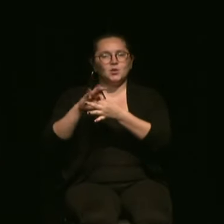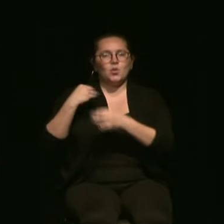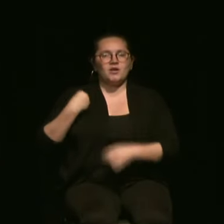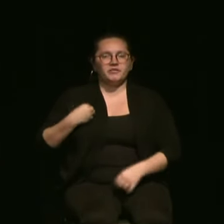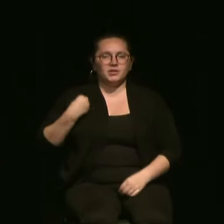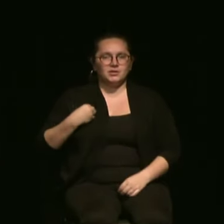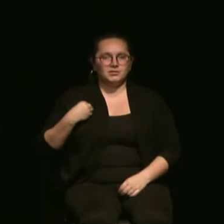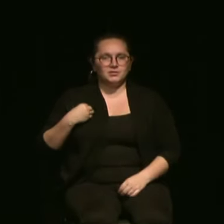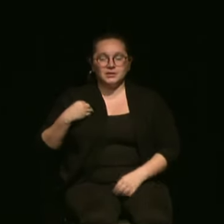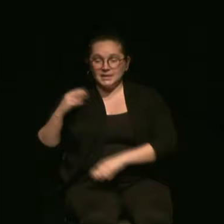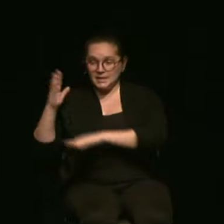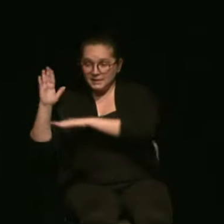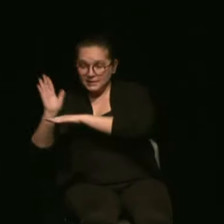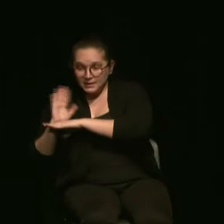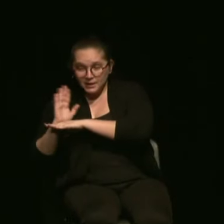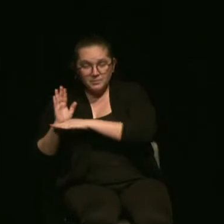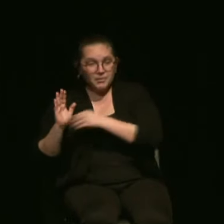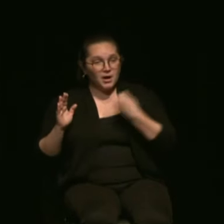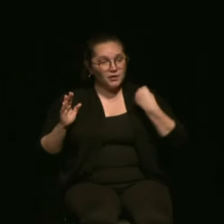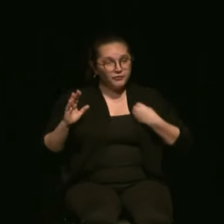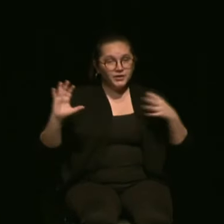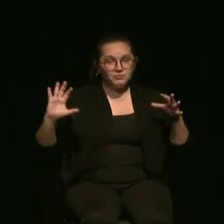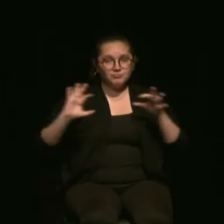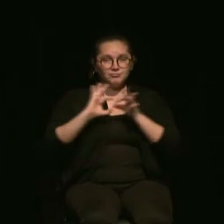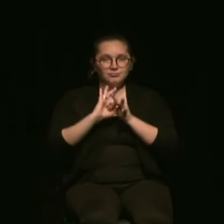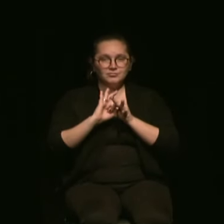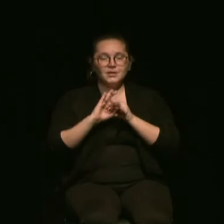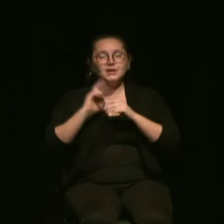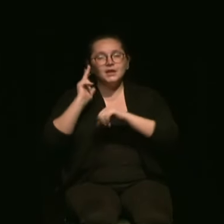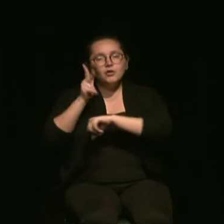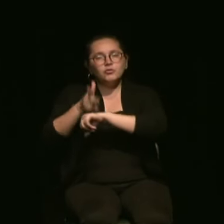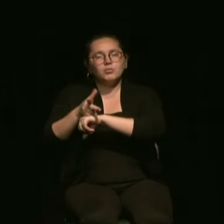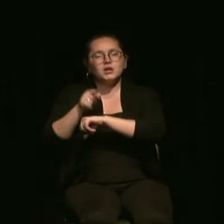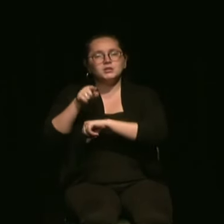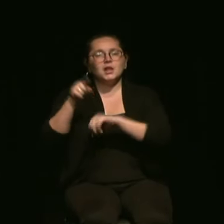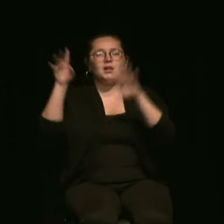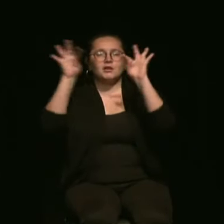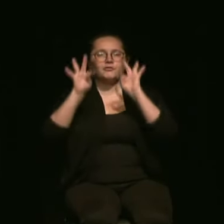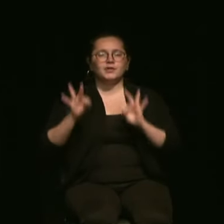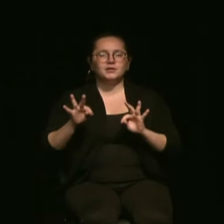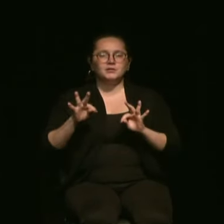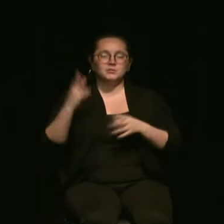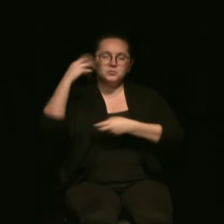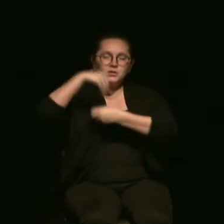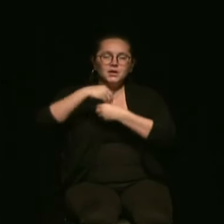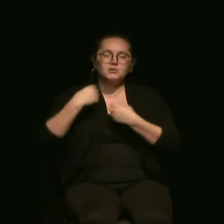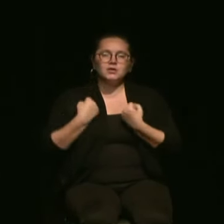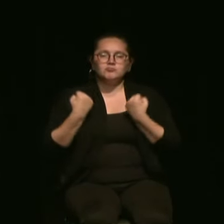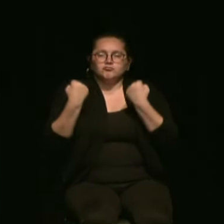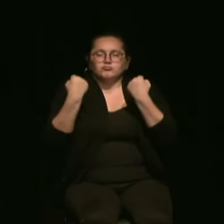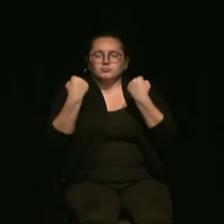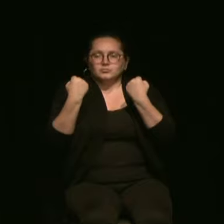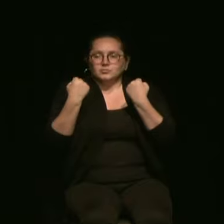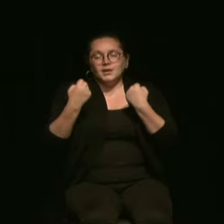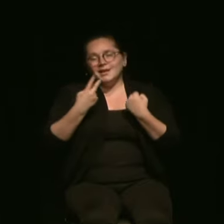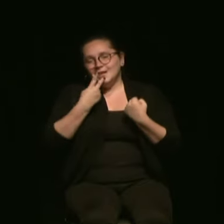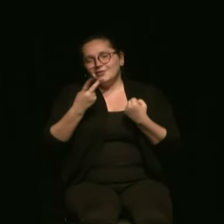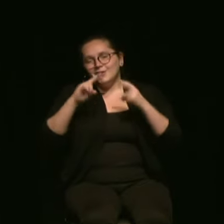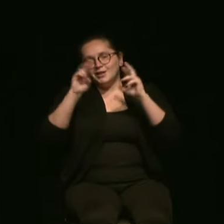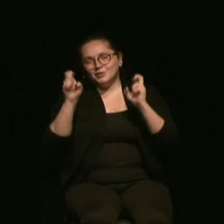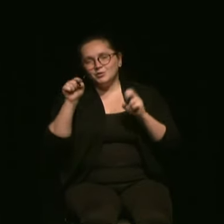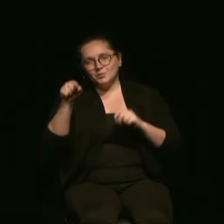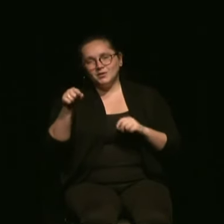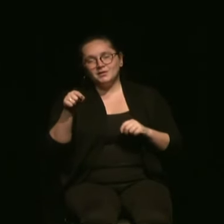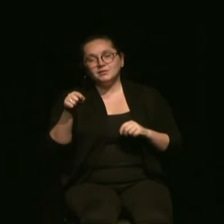vida. Na filmagem ele era feliz, porque na filmagem ele tinha potência. É o que ele diz no filme aqui do Carlinhos Nader, né? Quando ele diz,